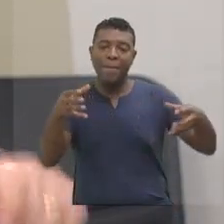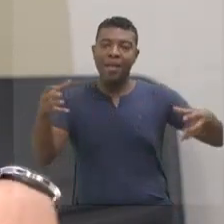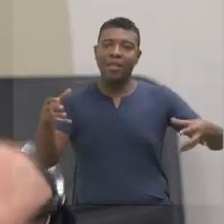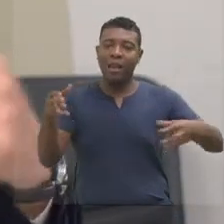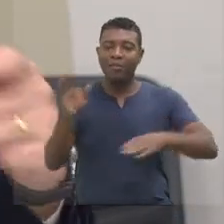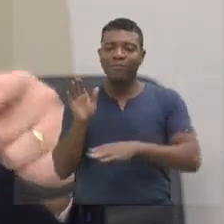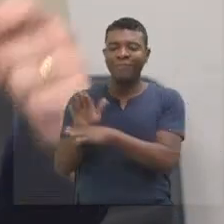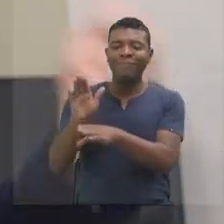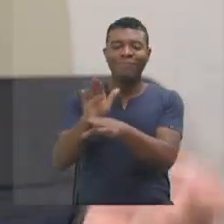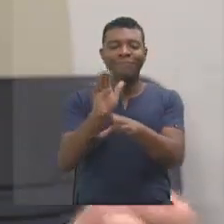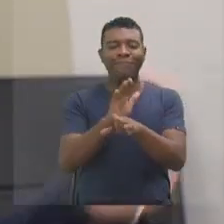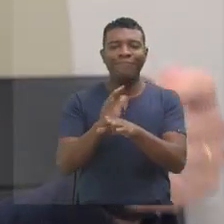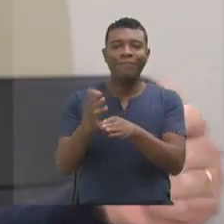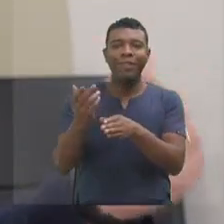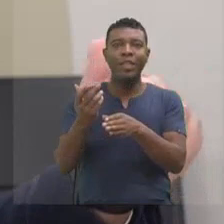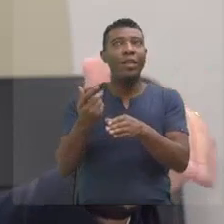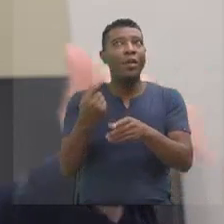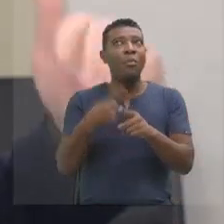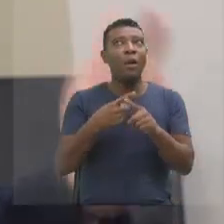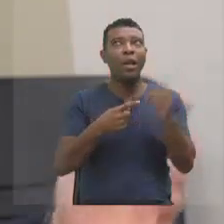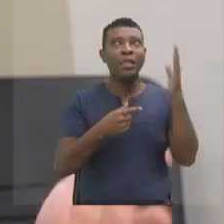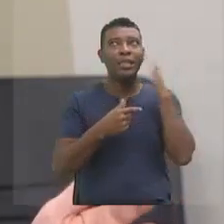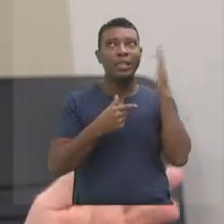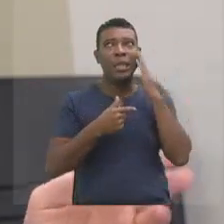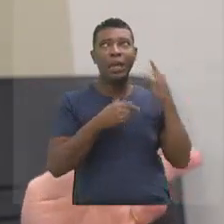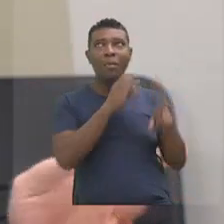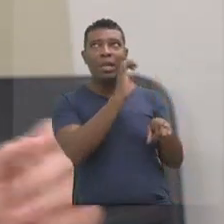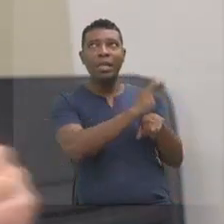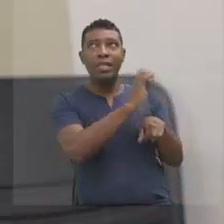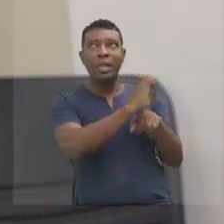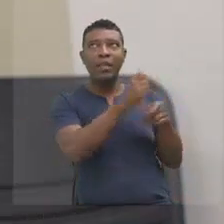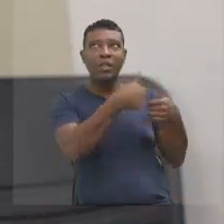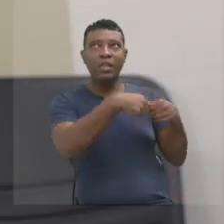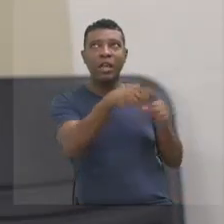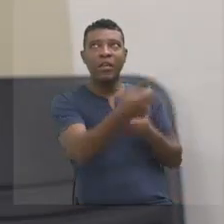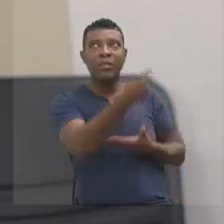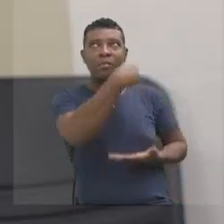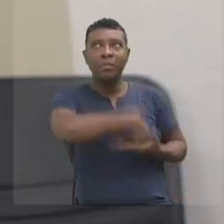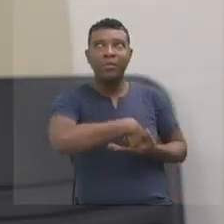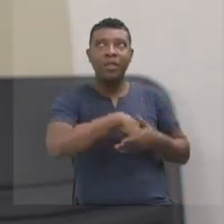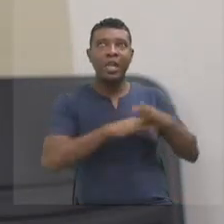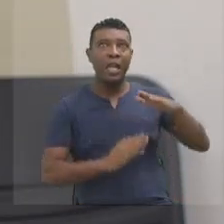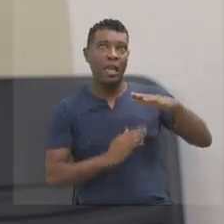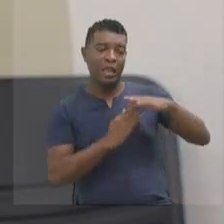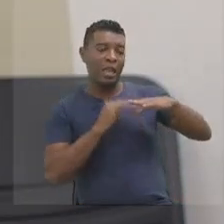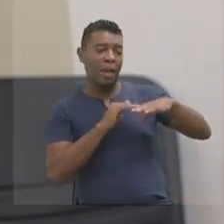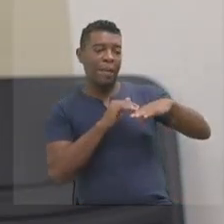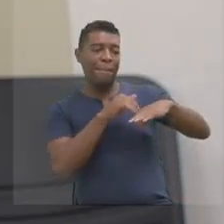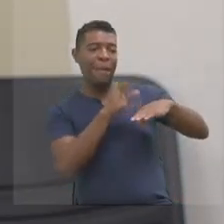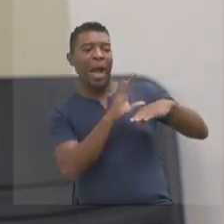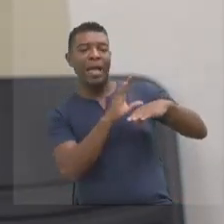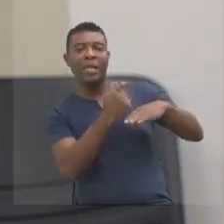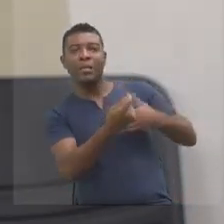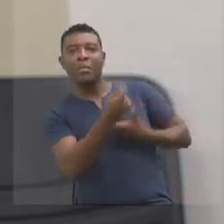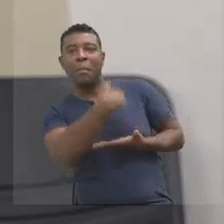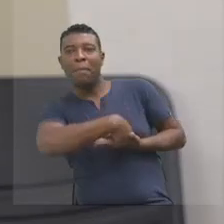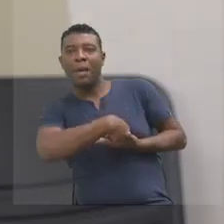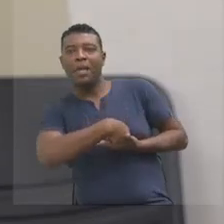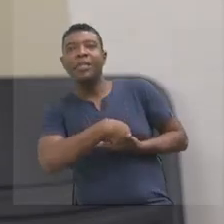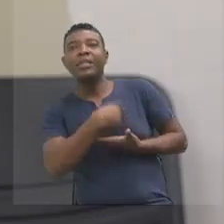que o Estado está pagando acima do teto o grande problema hoje vinculado ao cumprimento